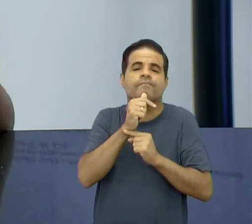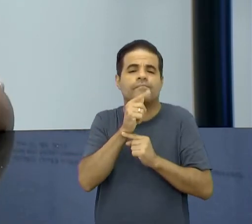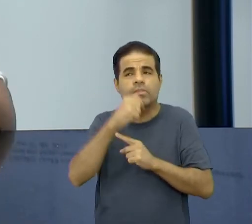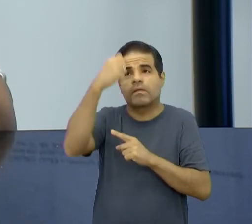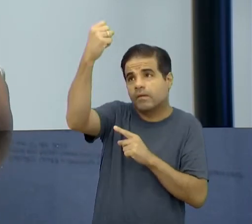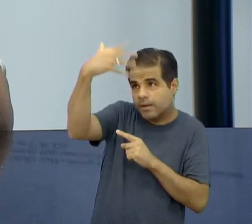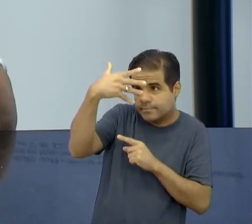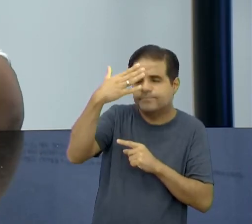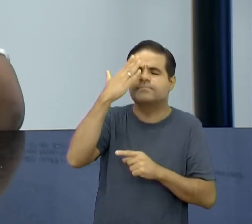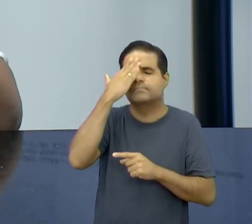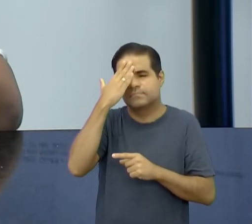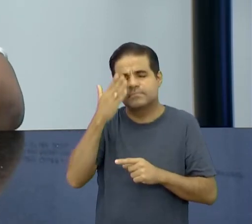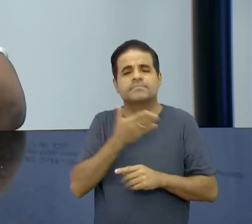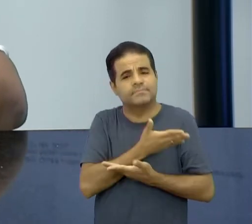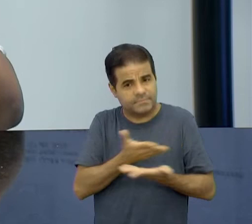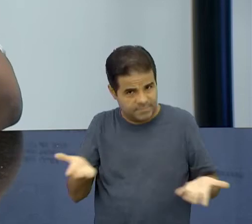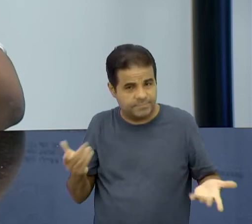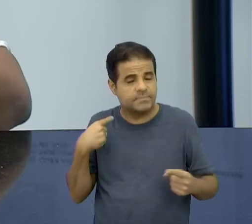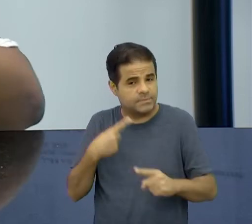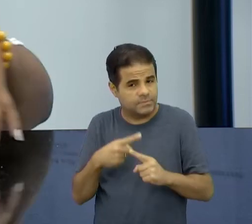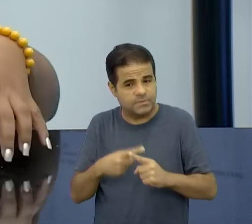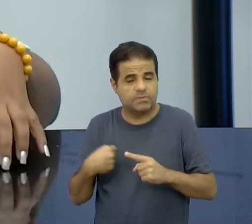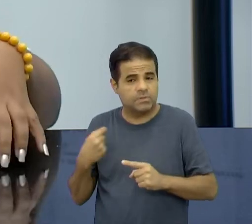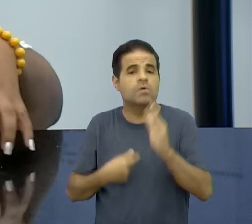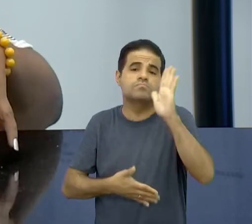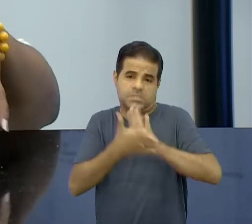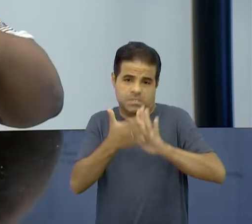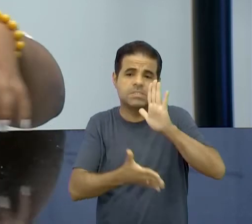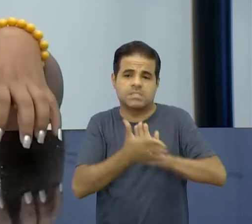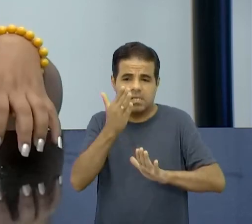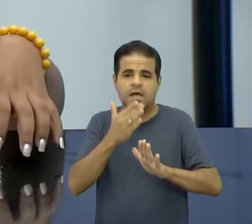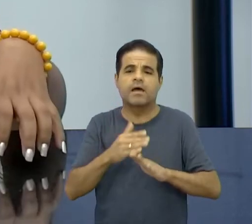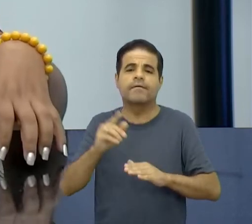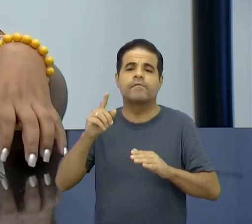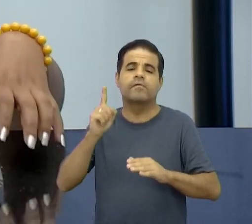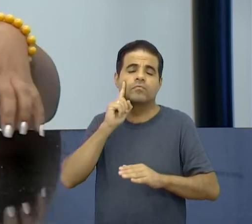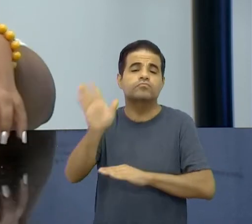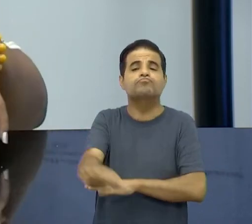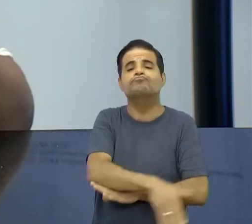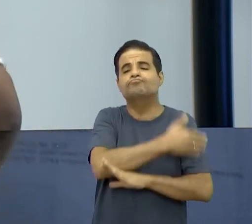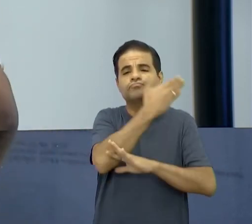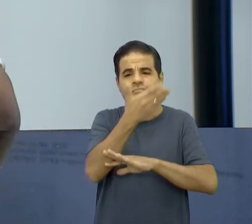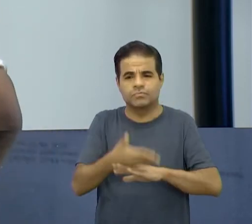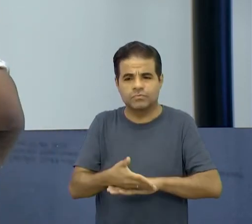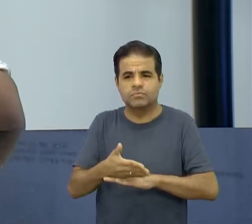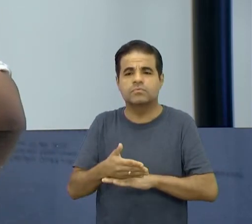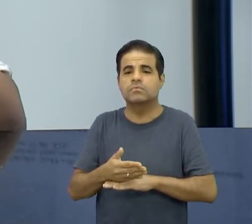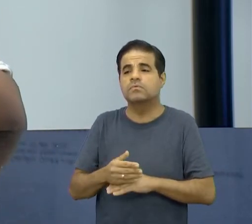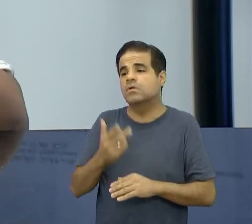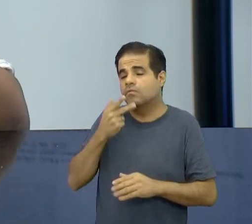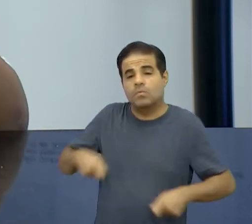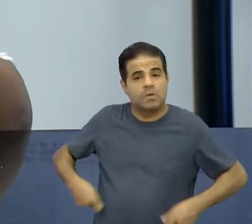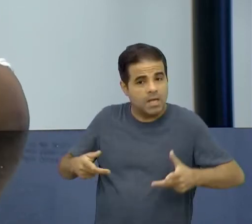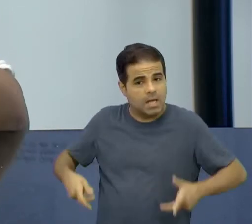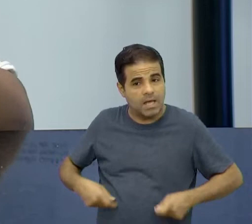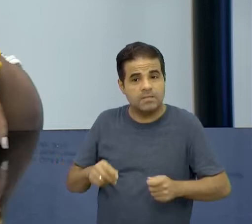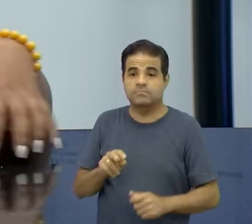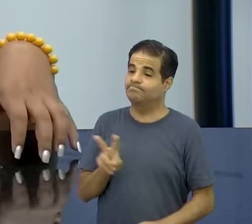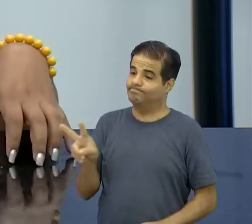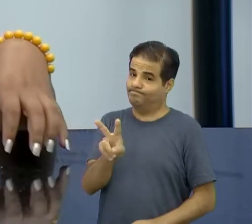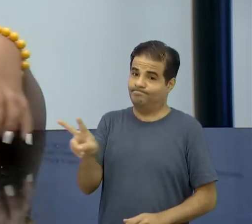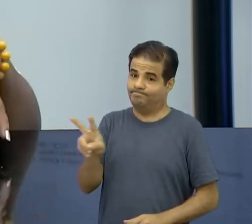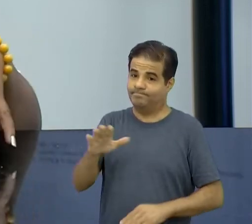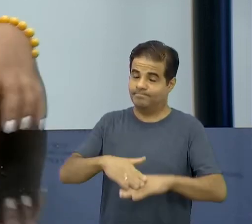a luz, porque sabe que praticamente, como eu saio para trabalhar, fico mais tempo fora, o gasto ali, eu digo que é mais, né,